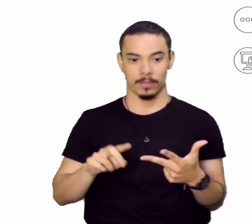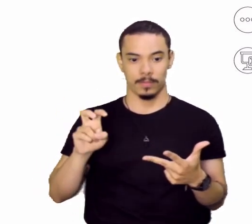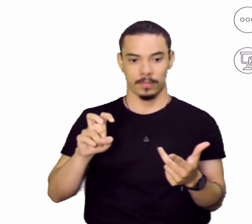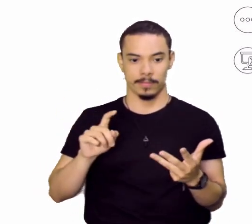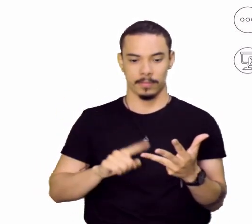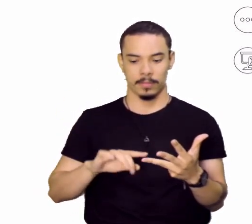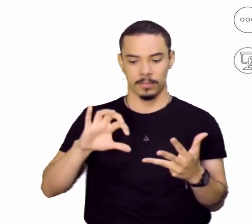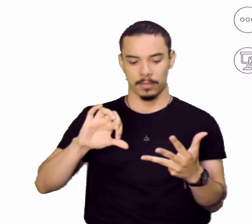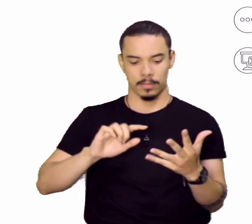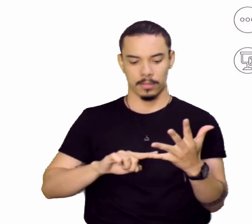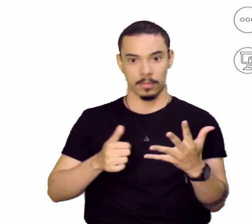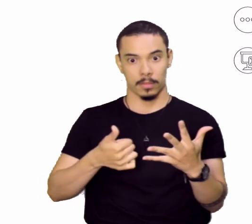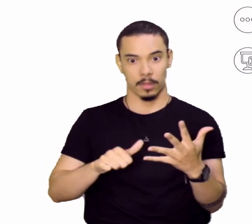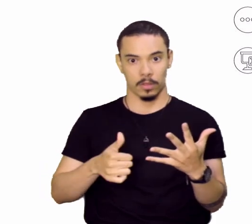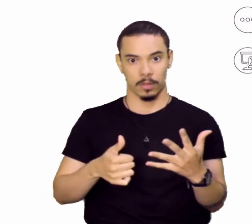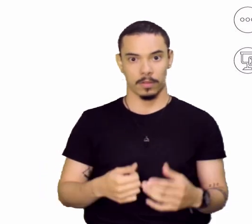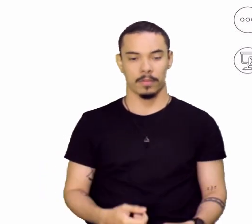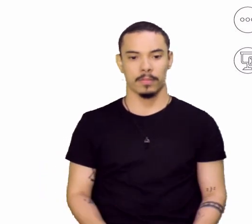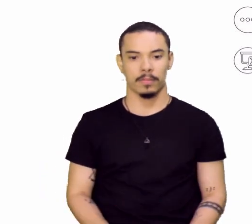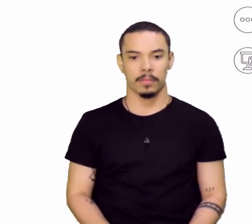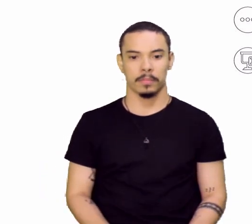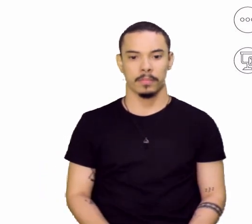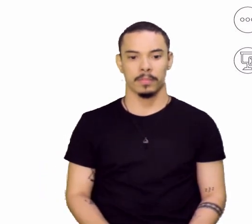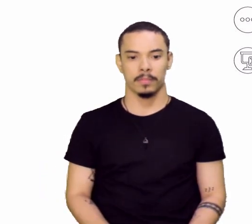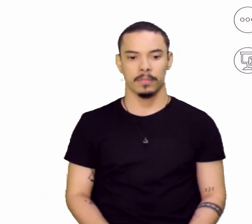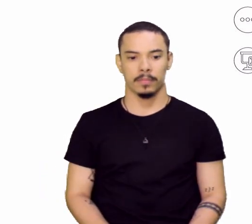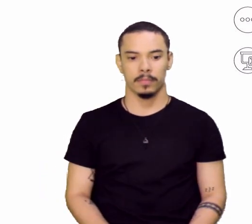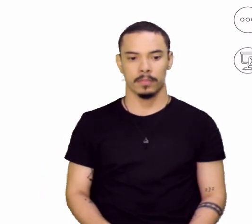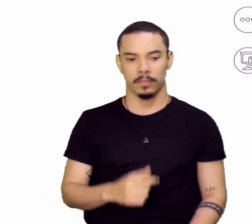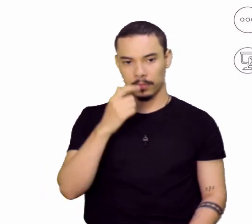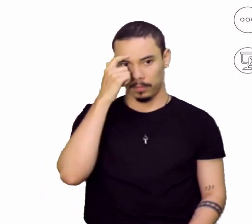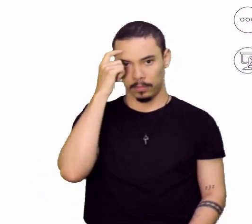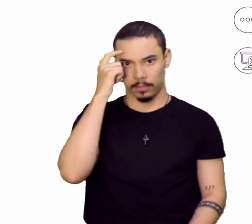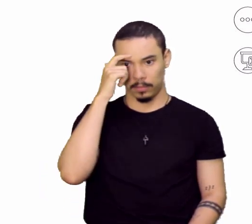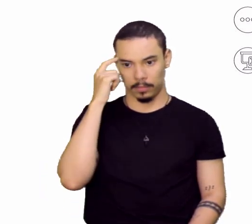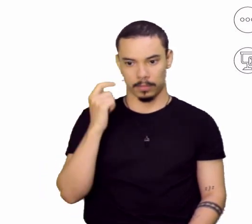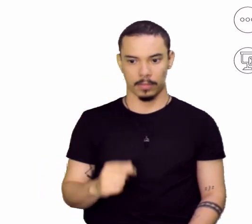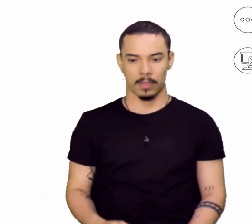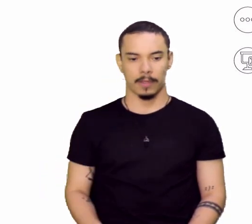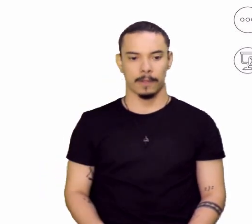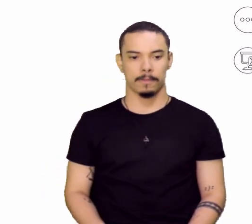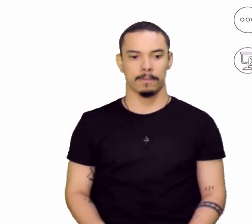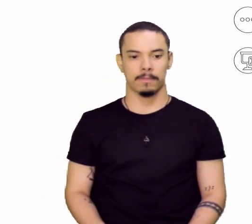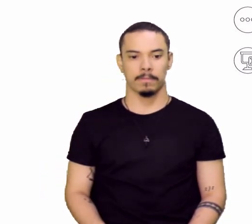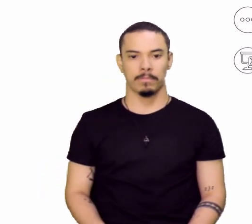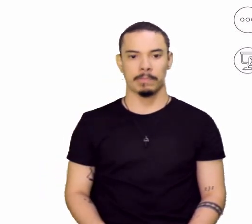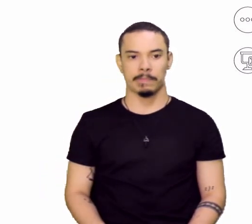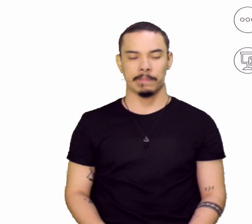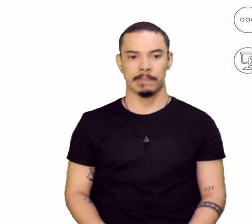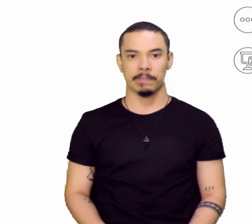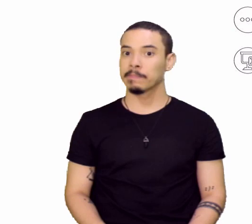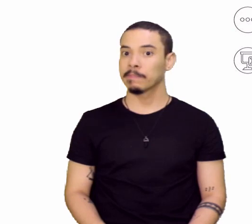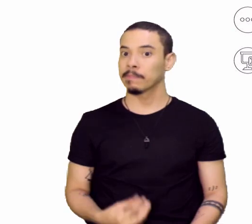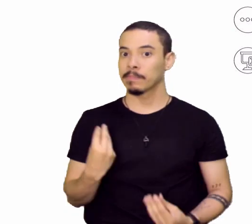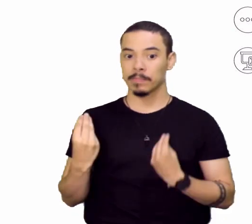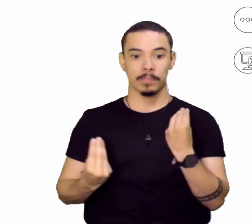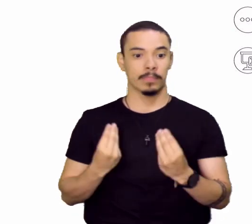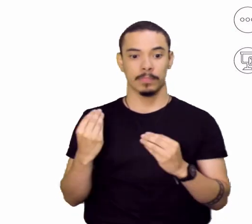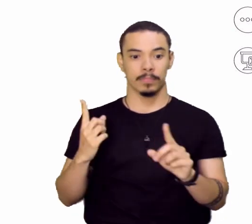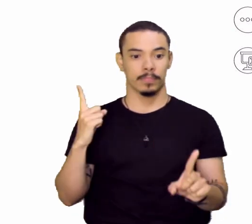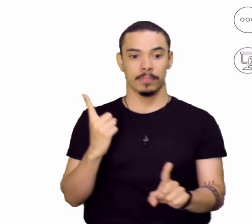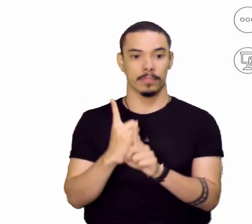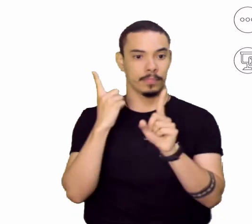C5, D9 ou E11. Como que eles